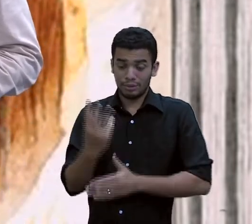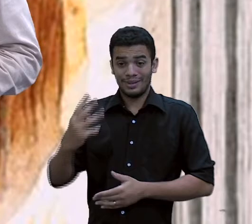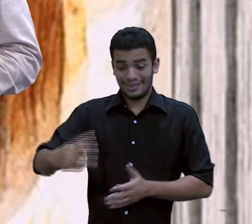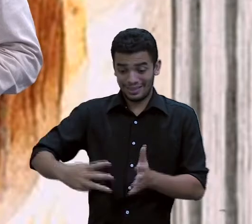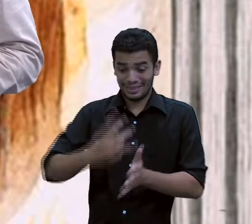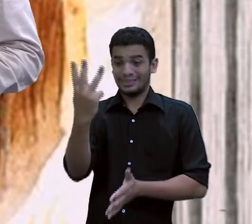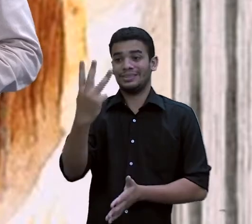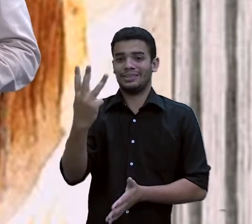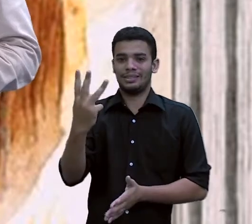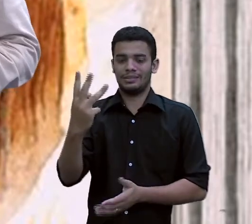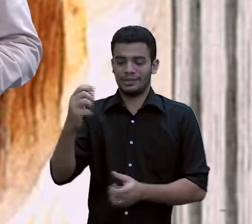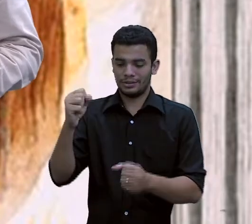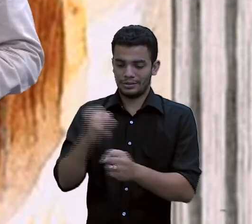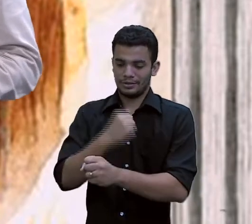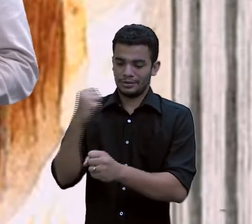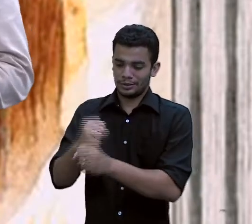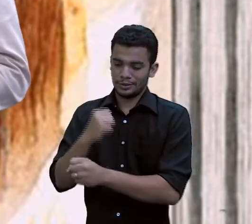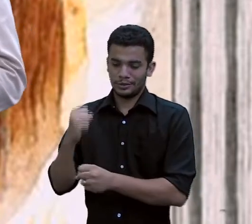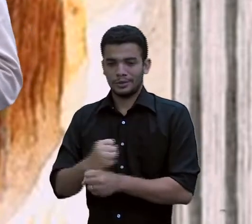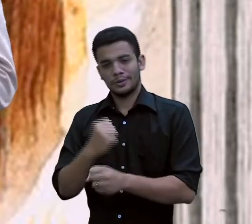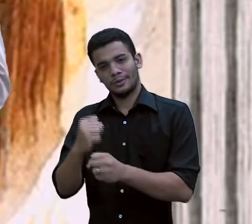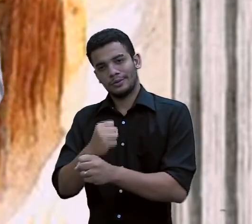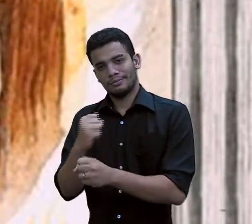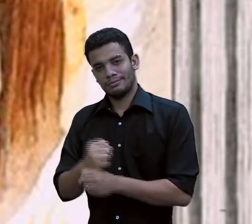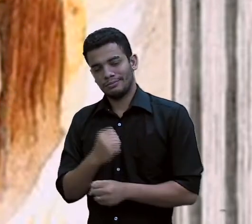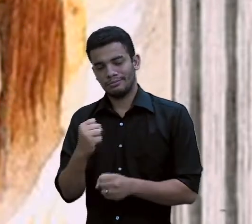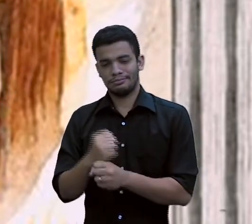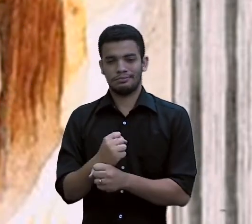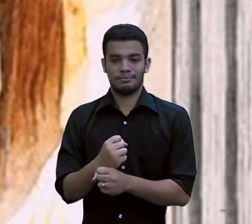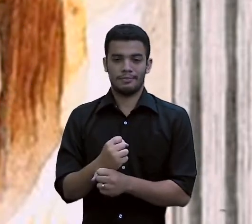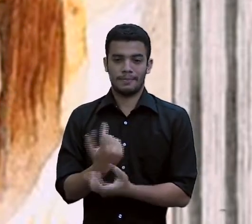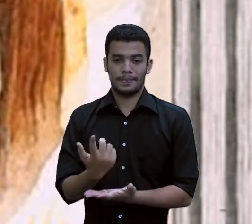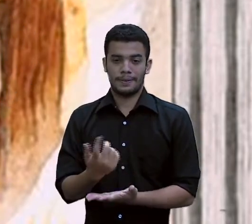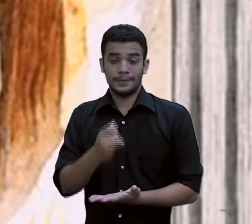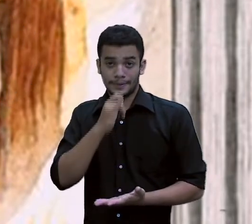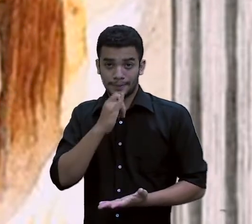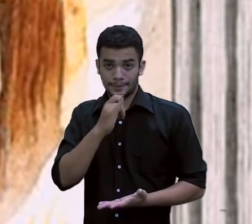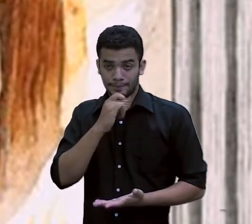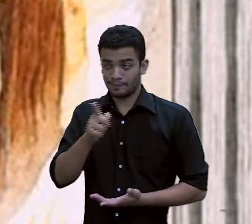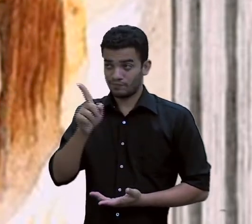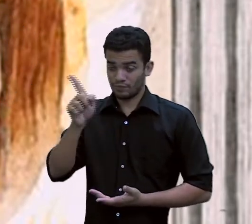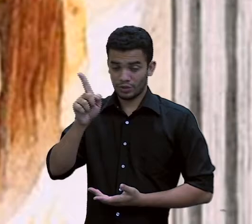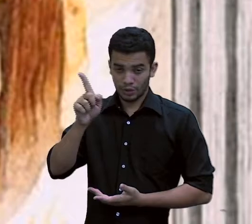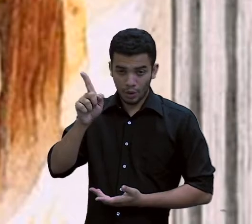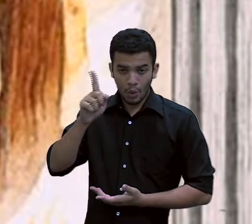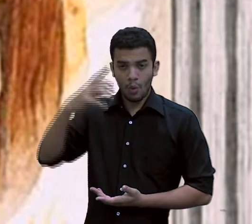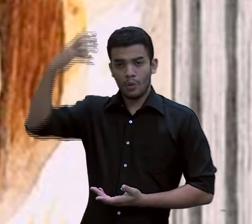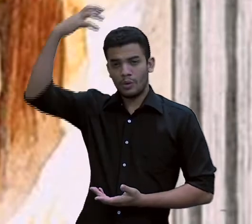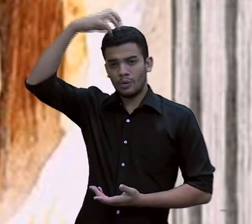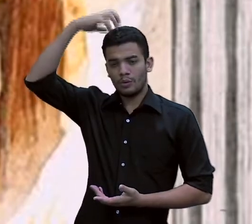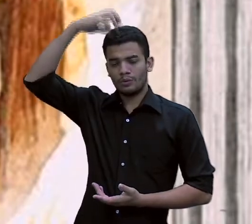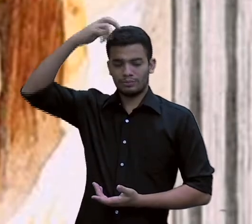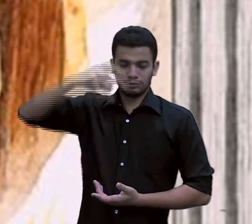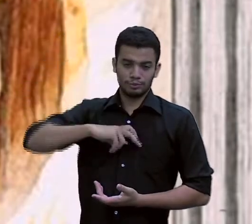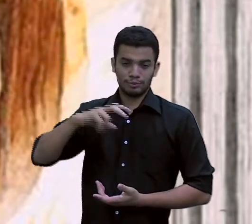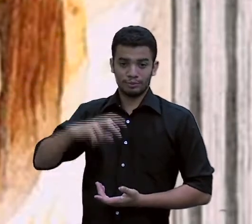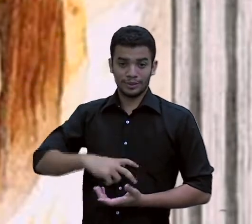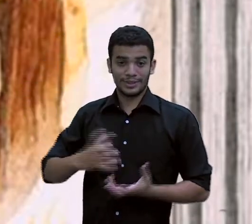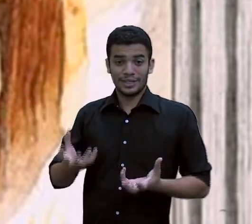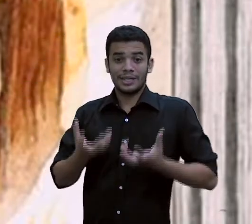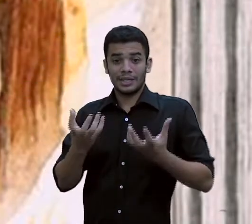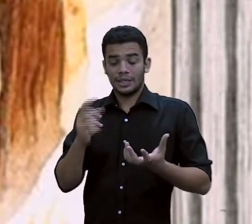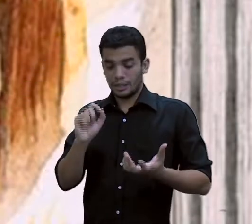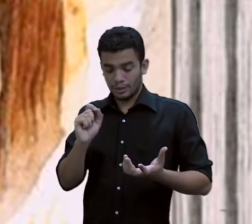1717. Um dos objetivos da coroa portuguesa, ao fundar a nova colônia, era aproveitar ao máximo aquele